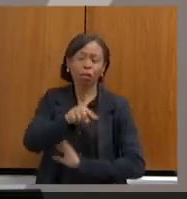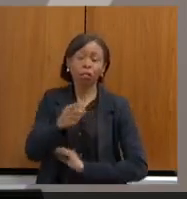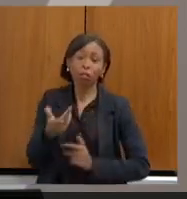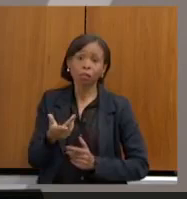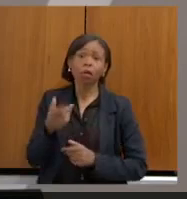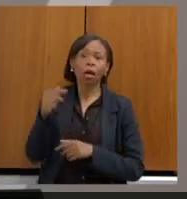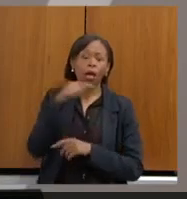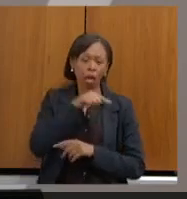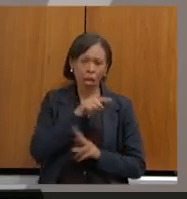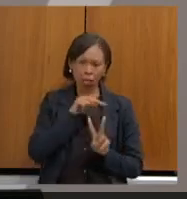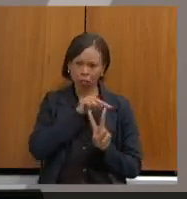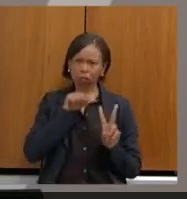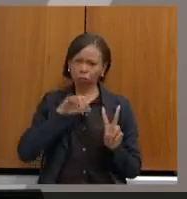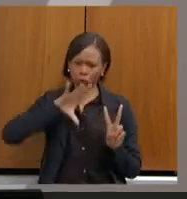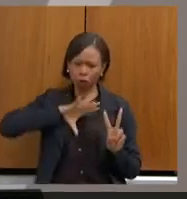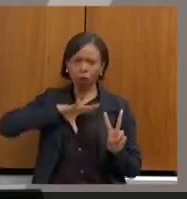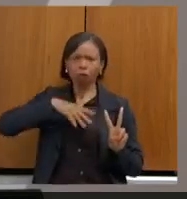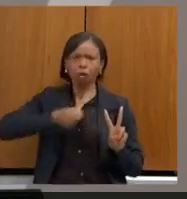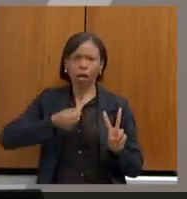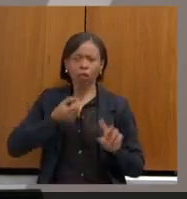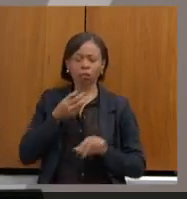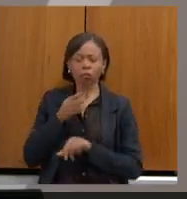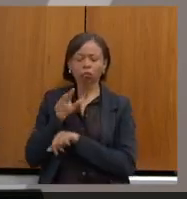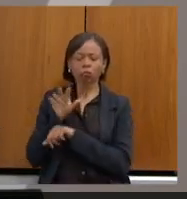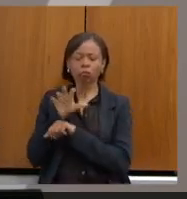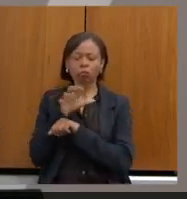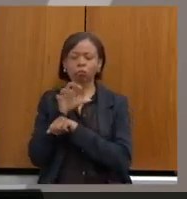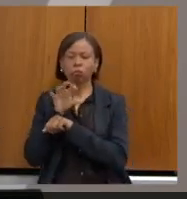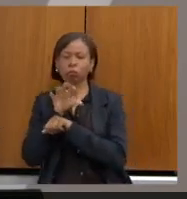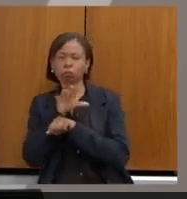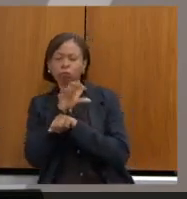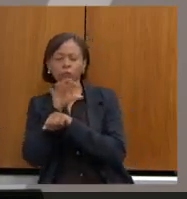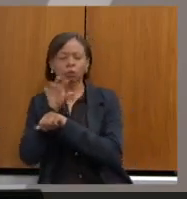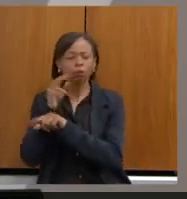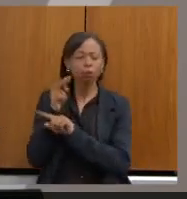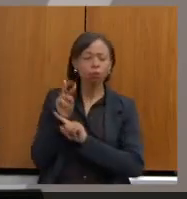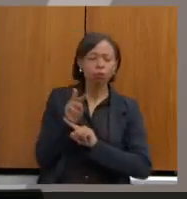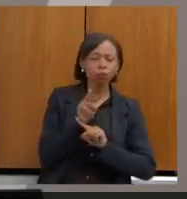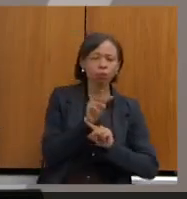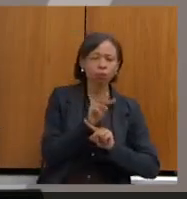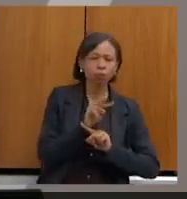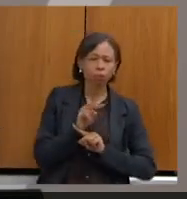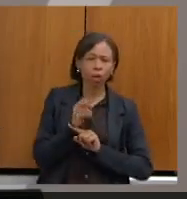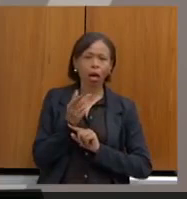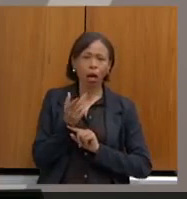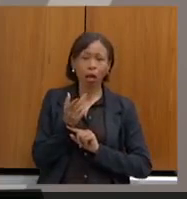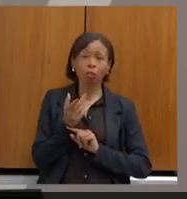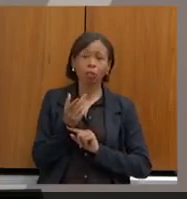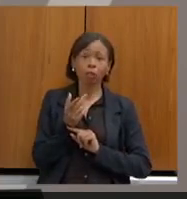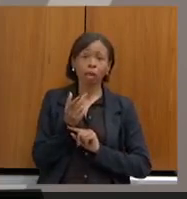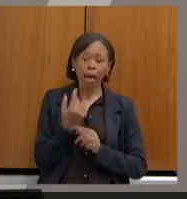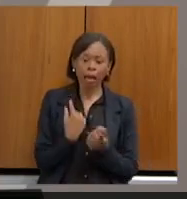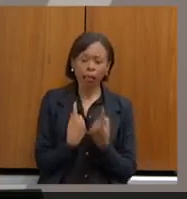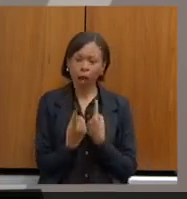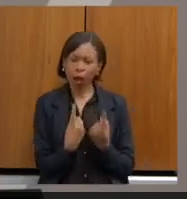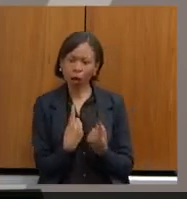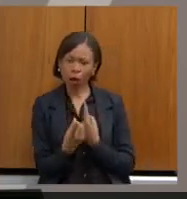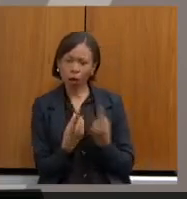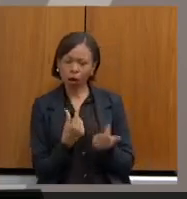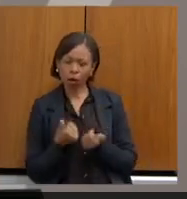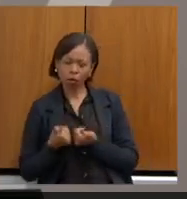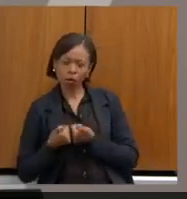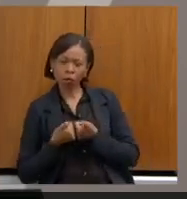pela câmera e saíram da cidade sabia que ele poderia sair para aquela região deitaram na beira da rodovia